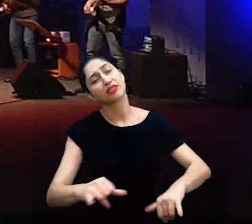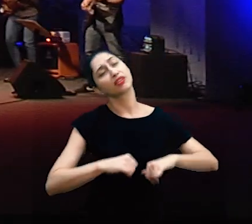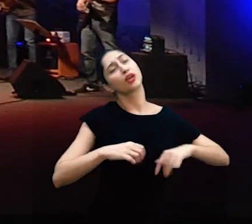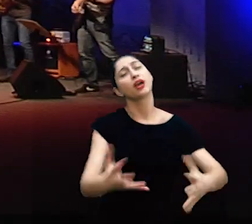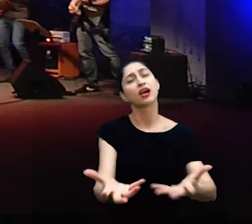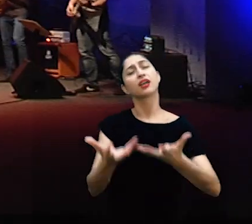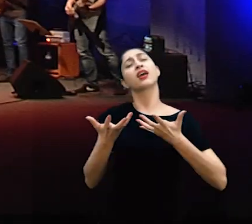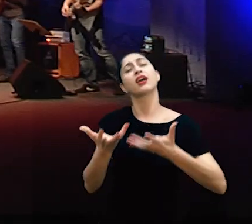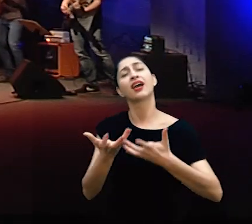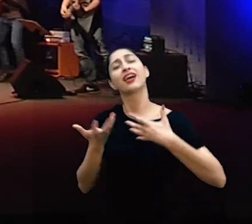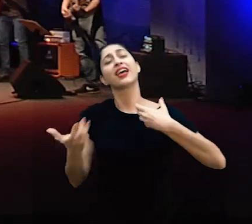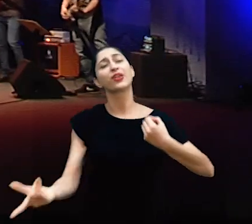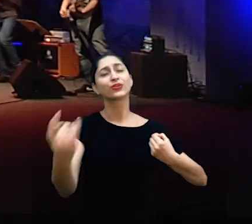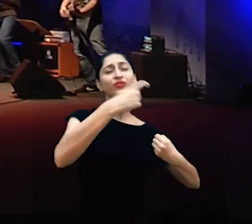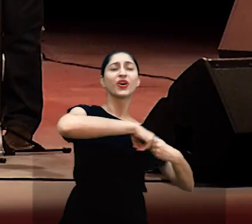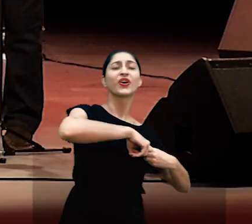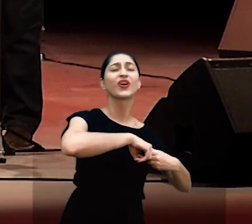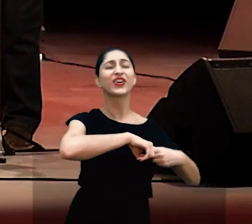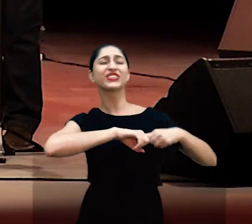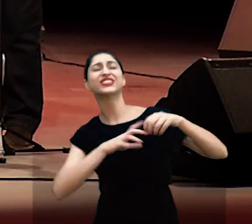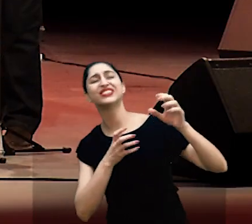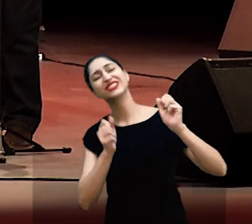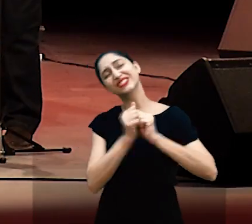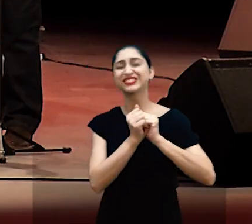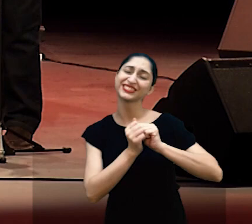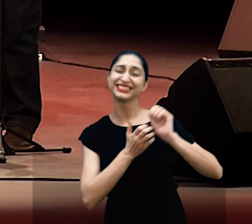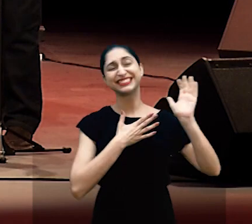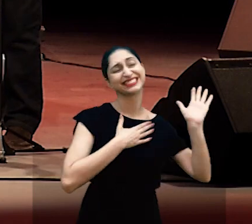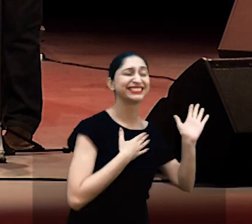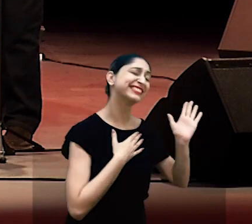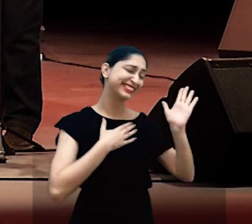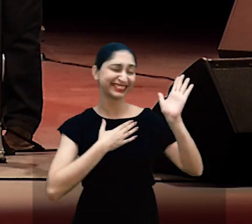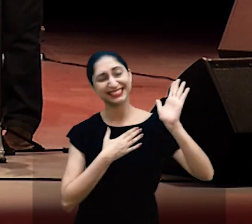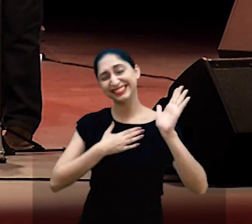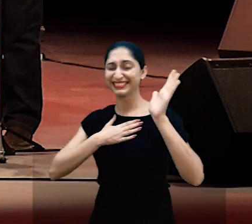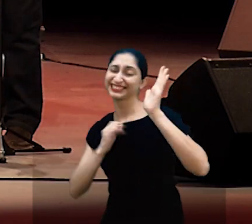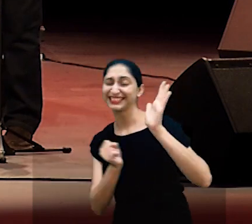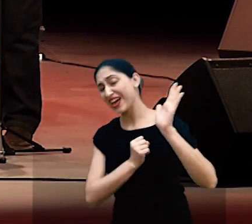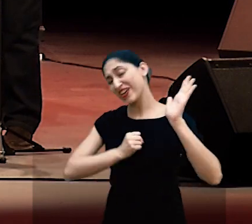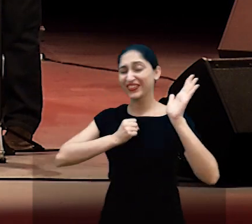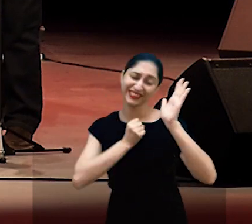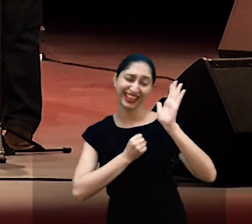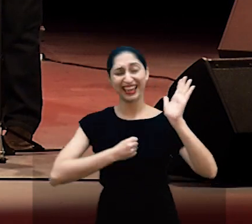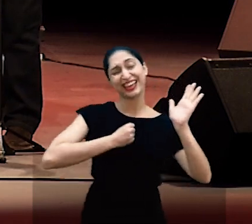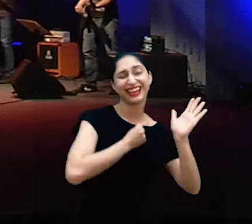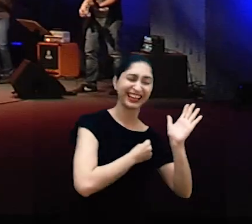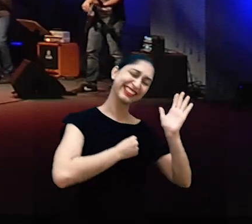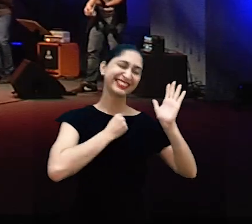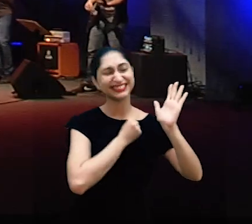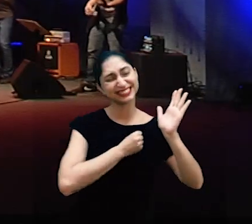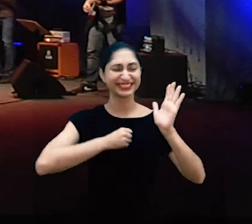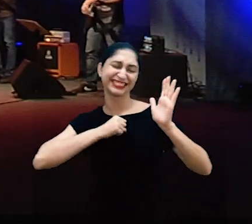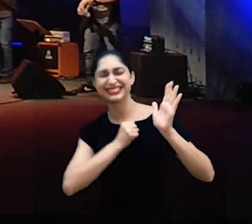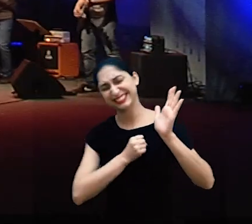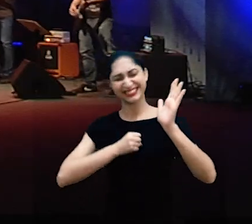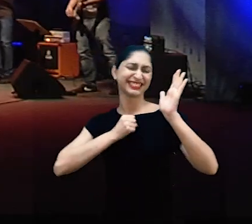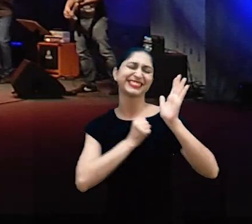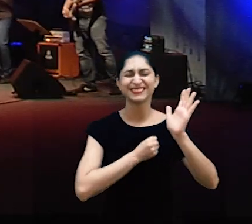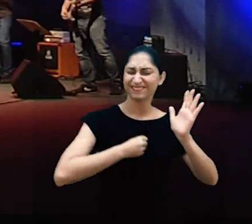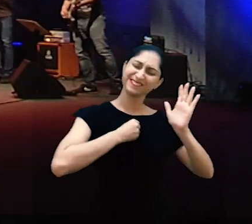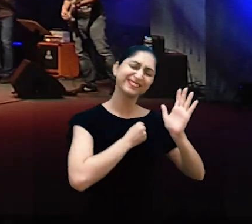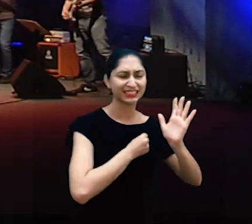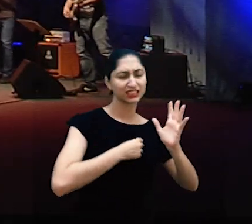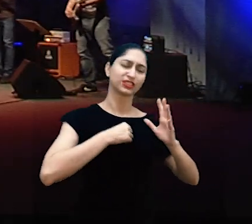Ai, quem me dera voltar pros braços do meu xodó. Saudade assim faz doer, dá uma garra que